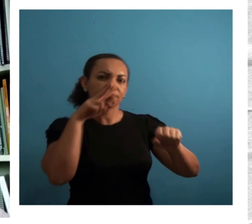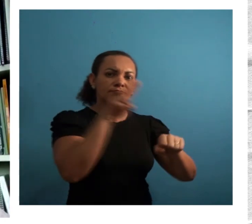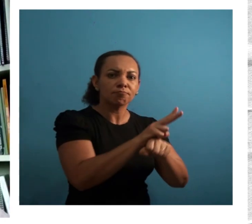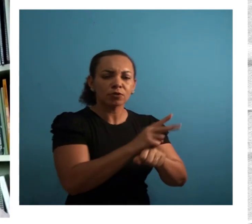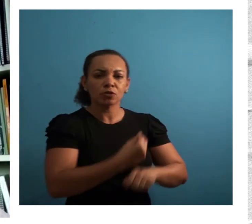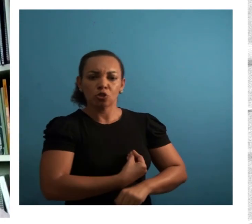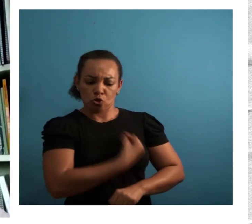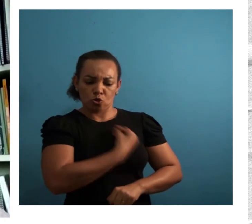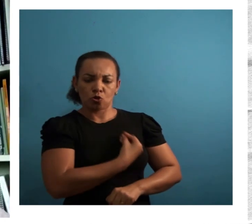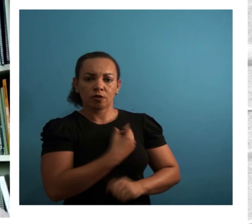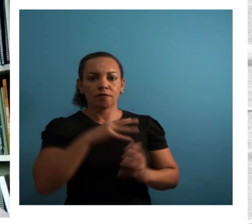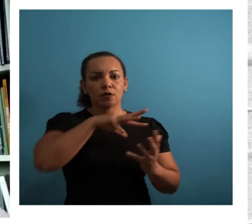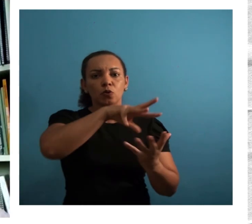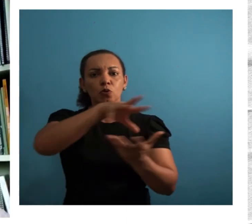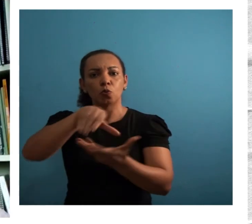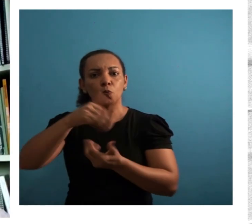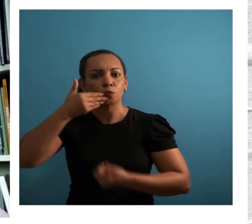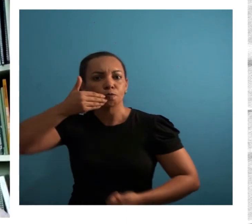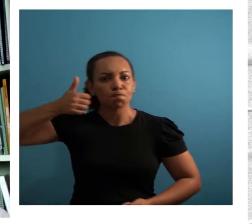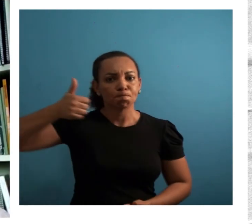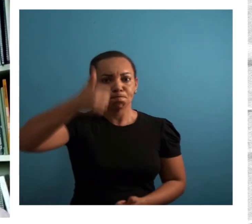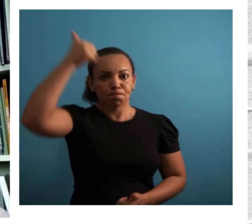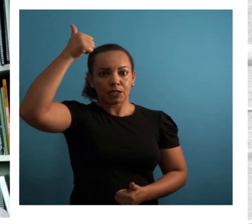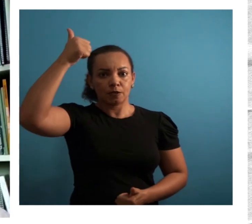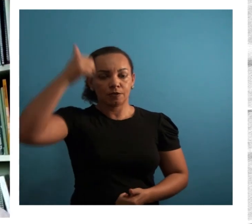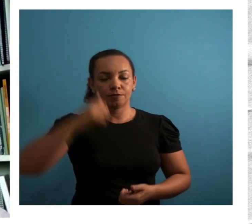nossa vida e o mundo melhor